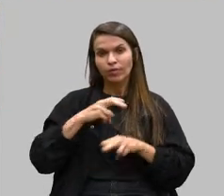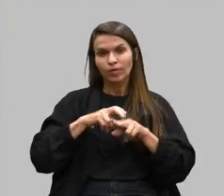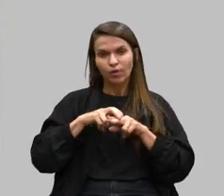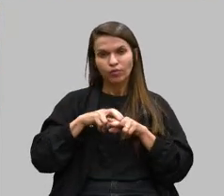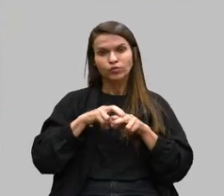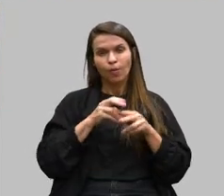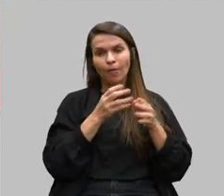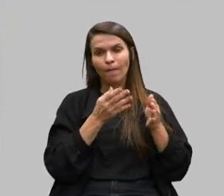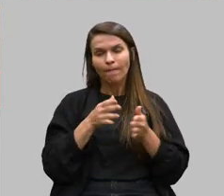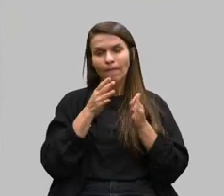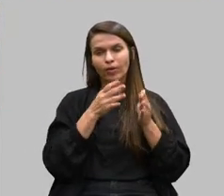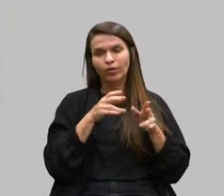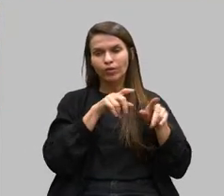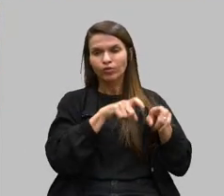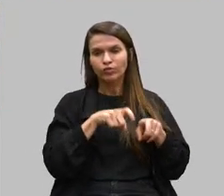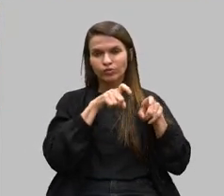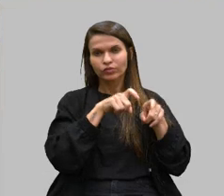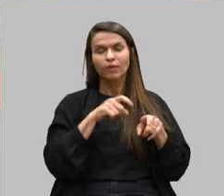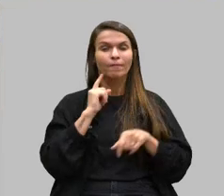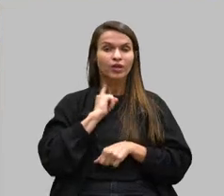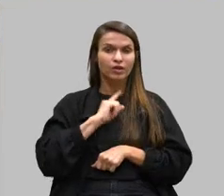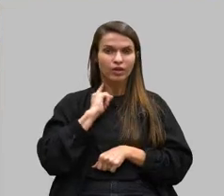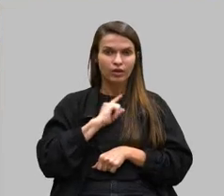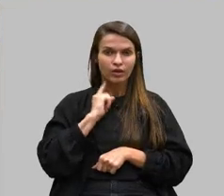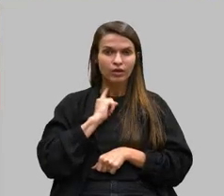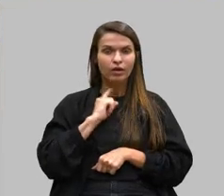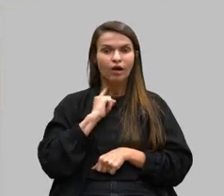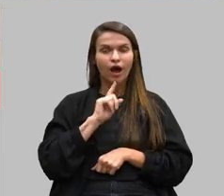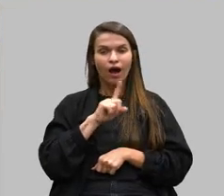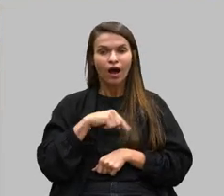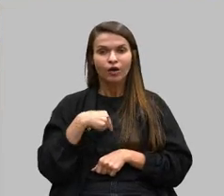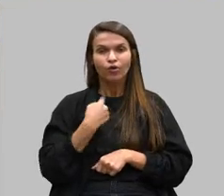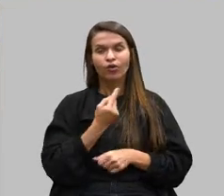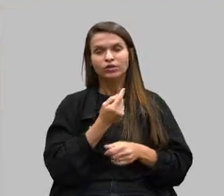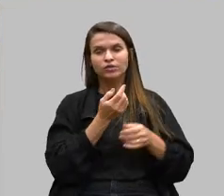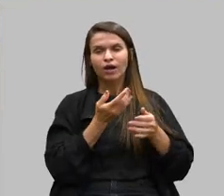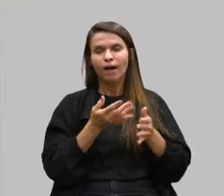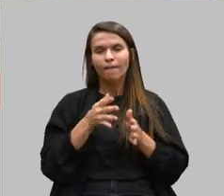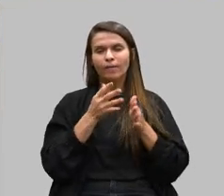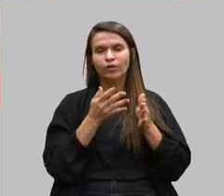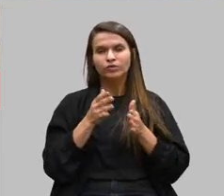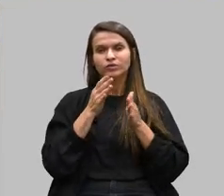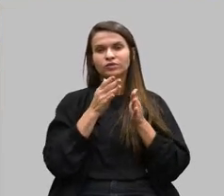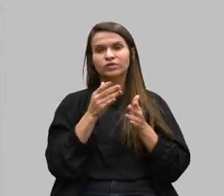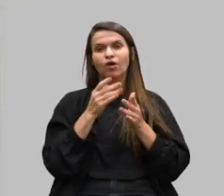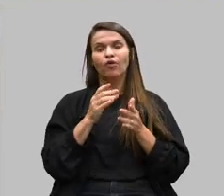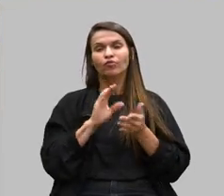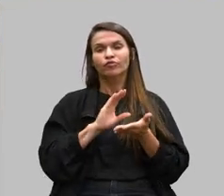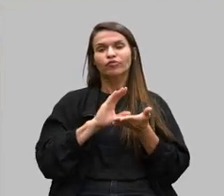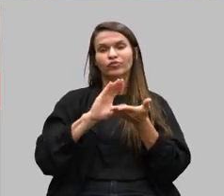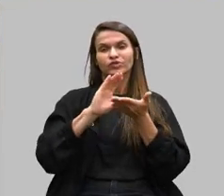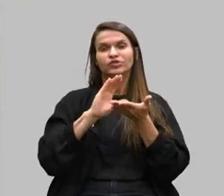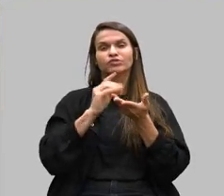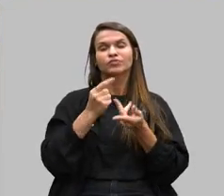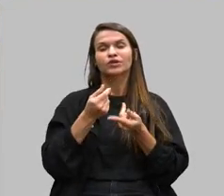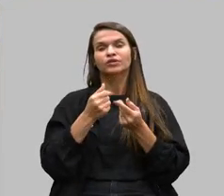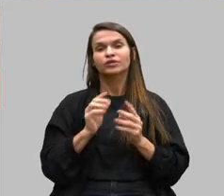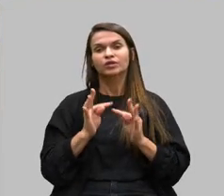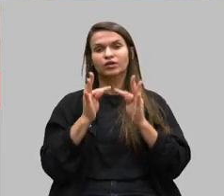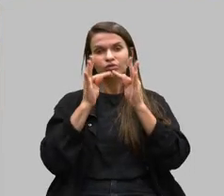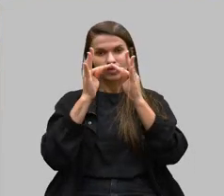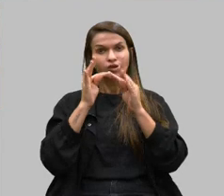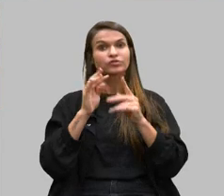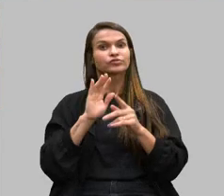Mineiro assim como bem destacou Fernando né a nossa produção a nossa produtividade o investimento em tecnologia ele tem